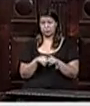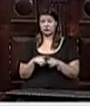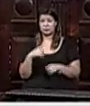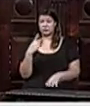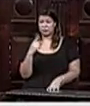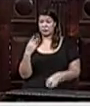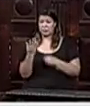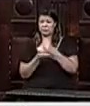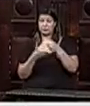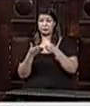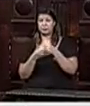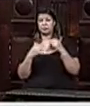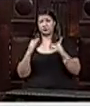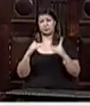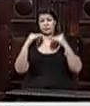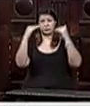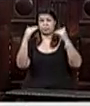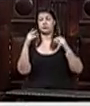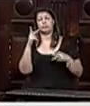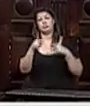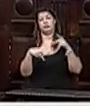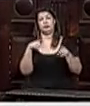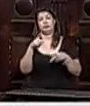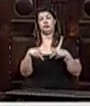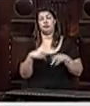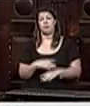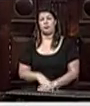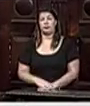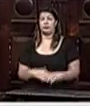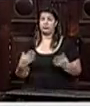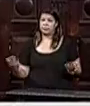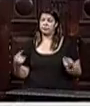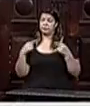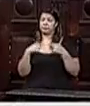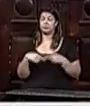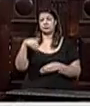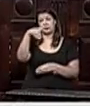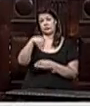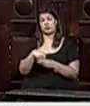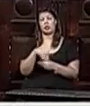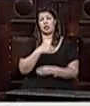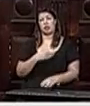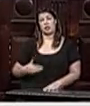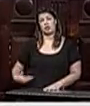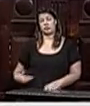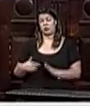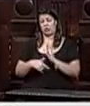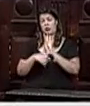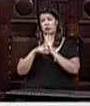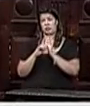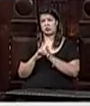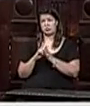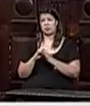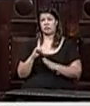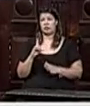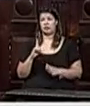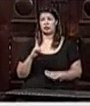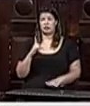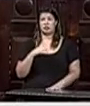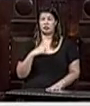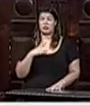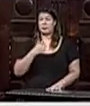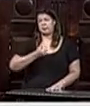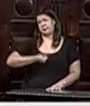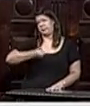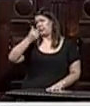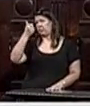da soberania popular, e nesse sentido, eleições antecipadas seriam o caminho